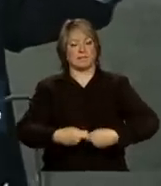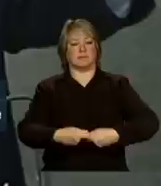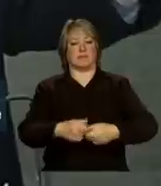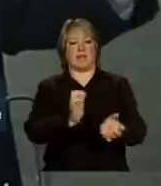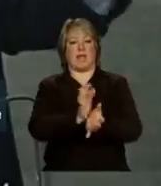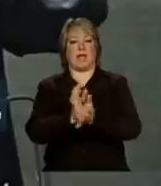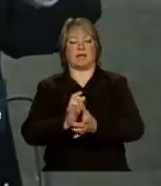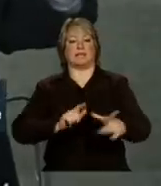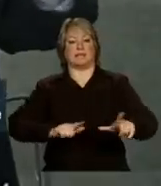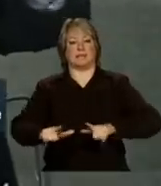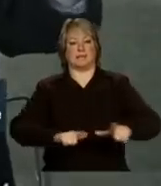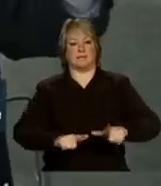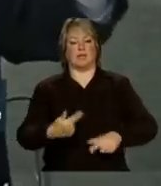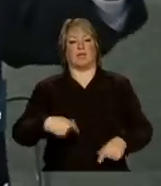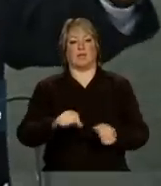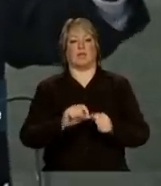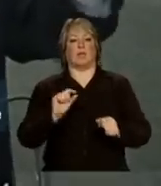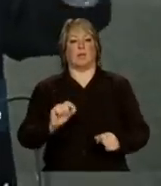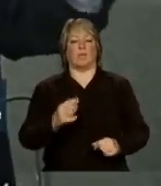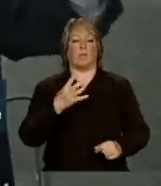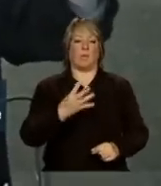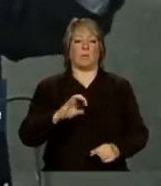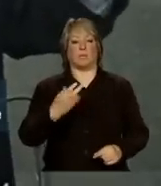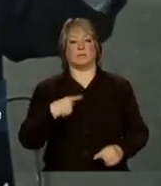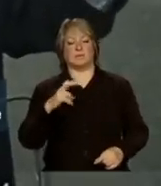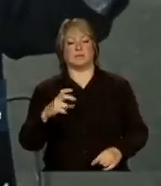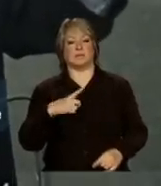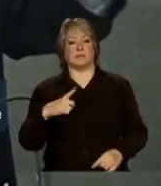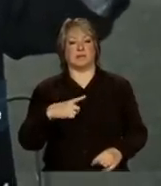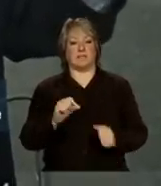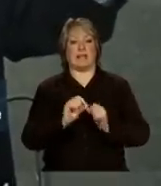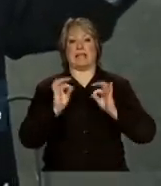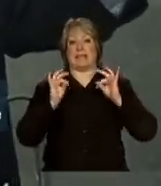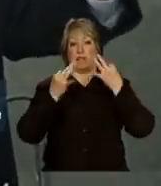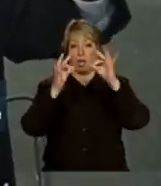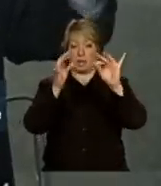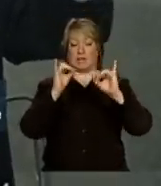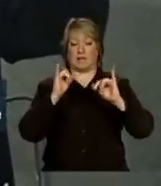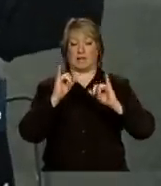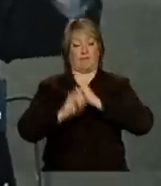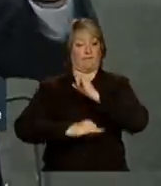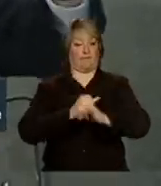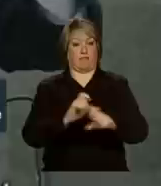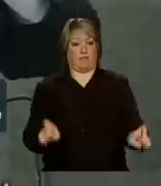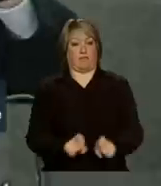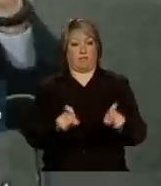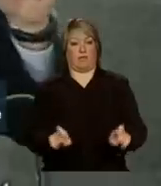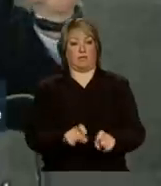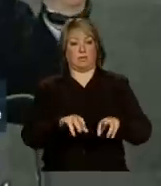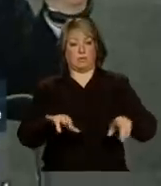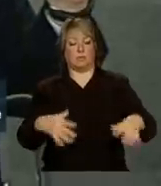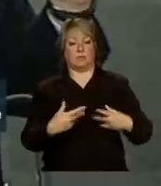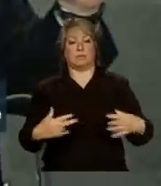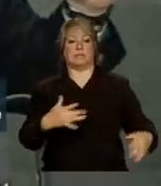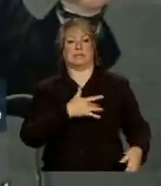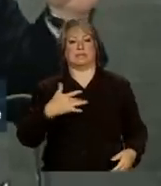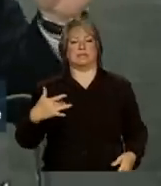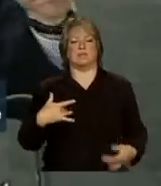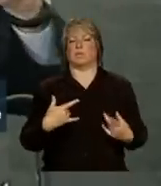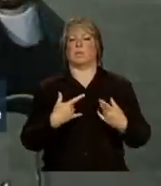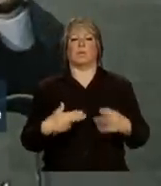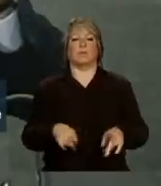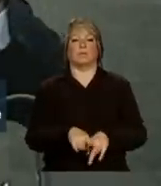área de serviço nós damos em 45 separamos tecnologia de informática educação saúde separamos a